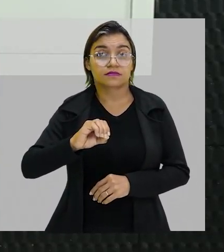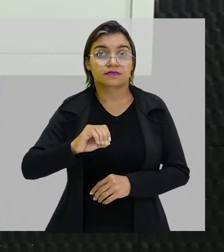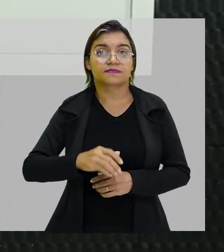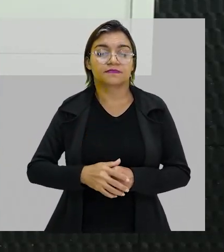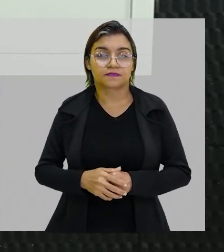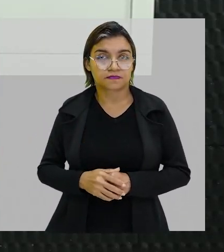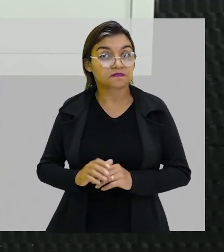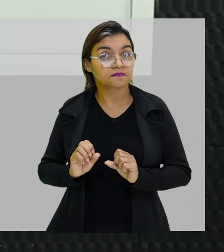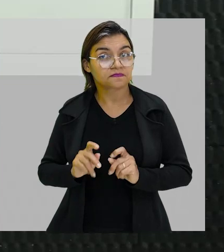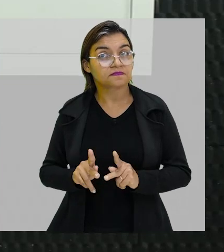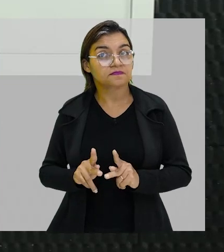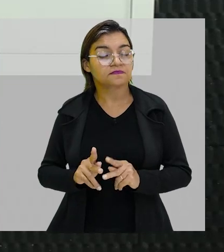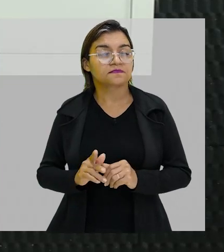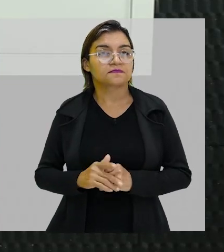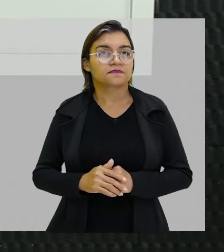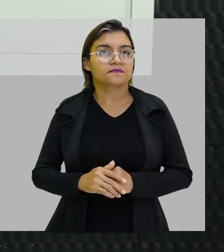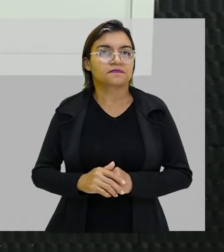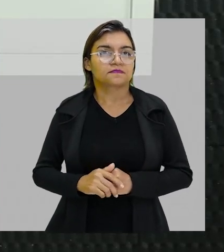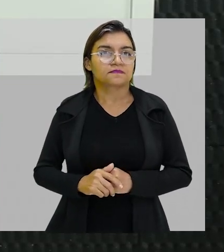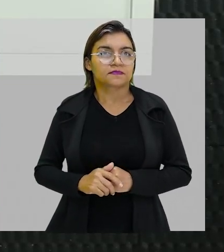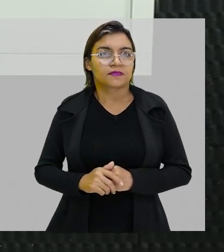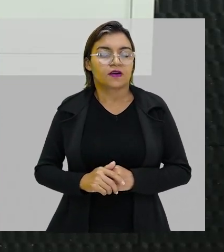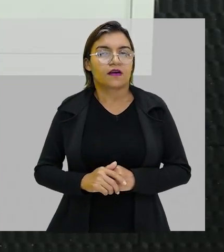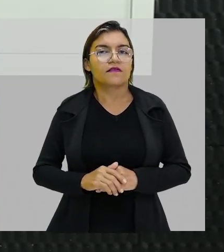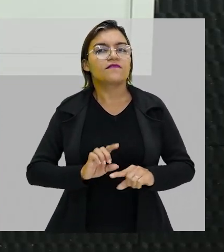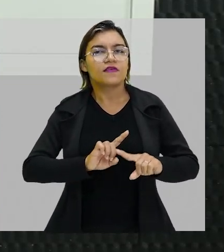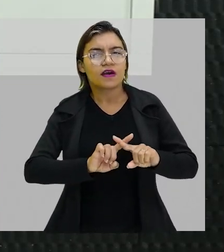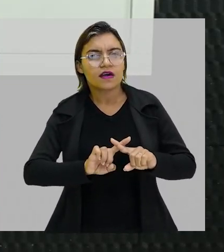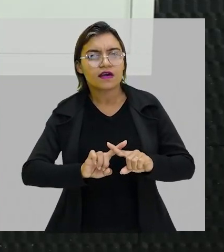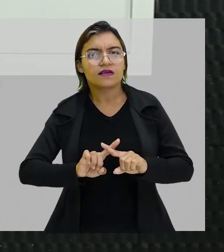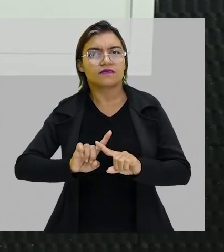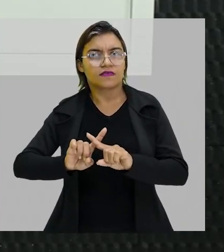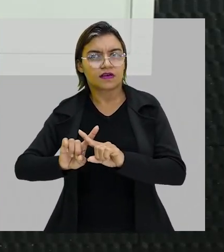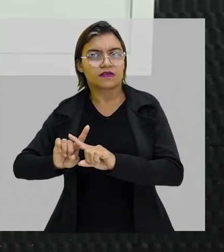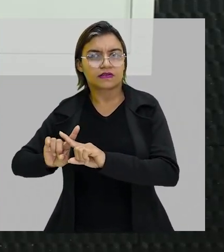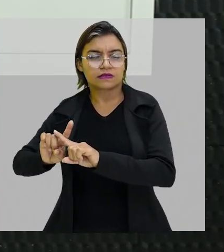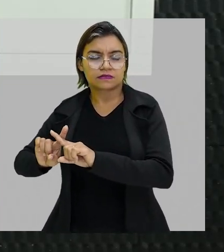É isso? É 10. Então vamos fazer o seguinte, ó.